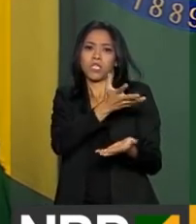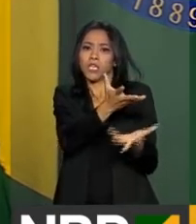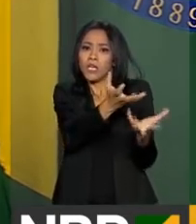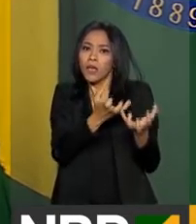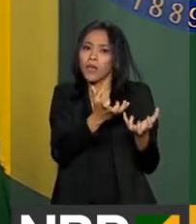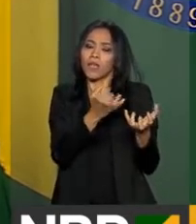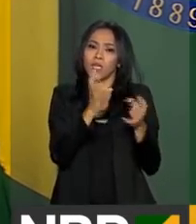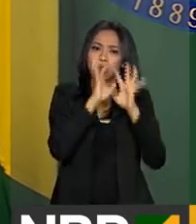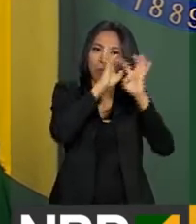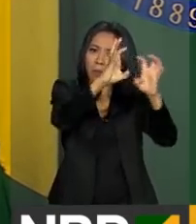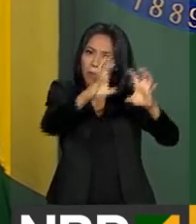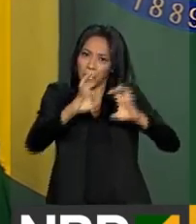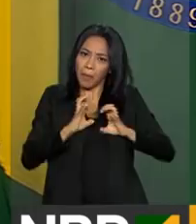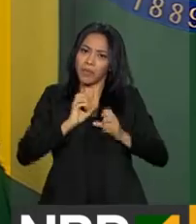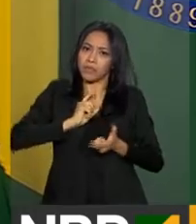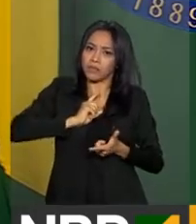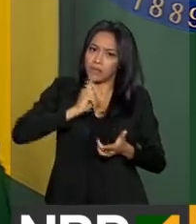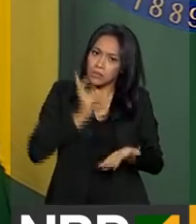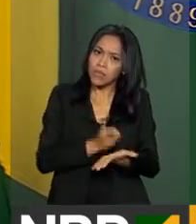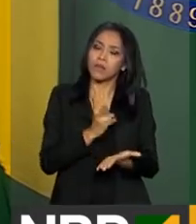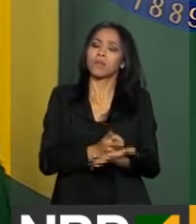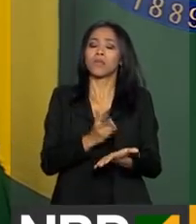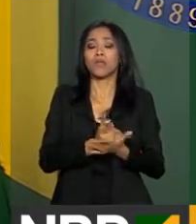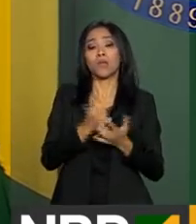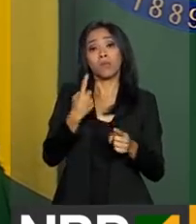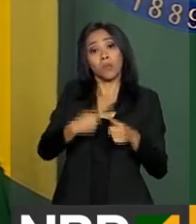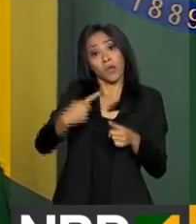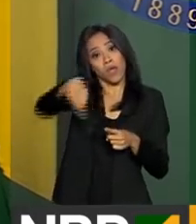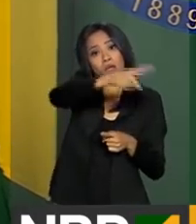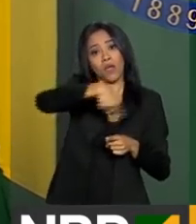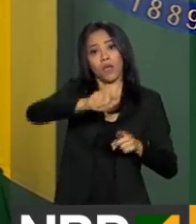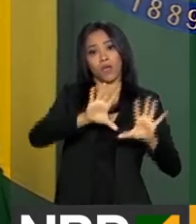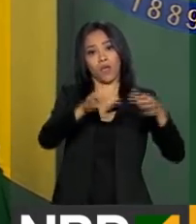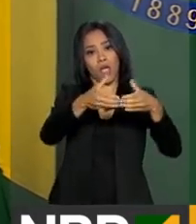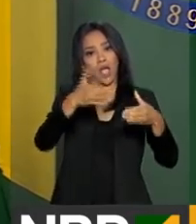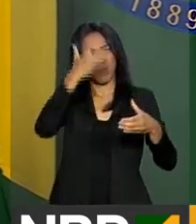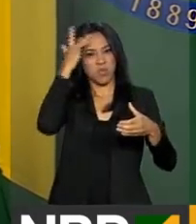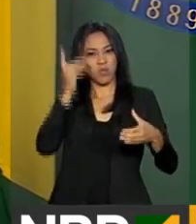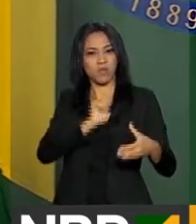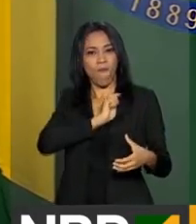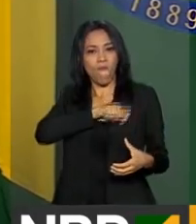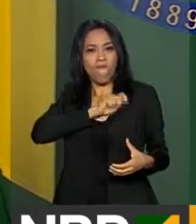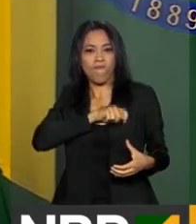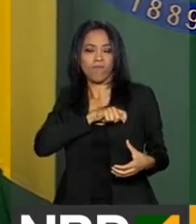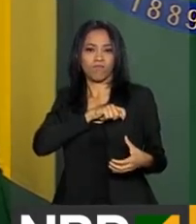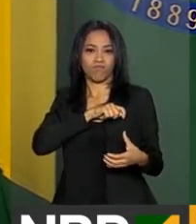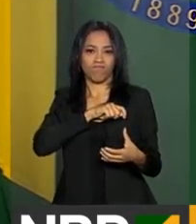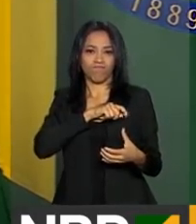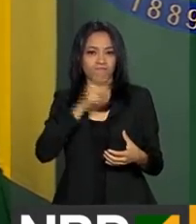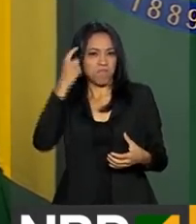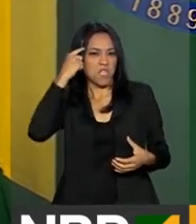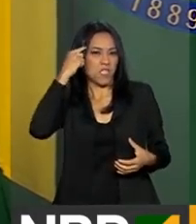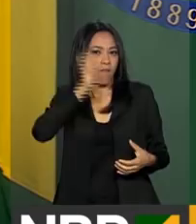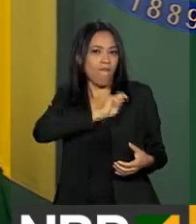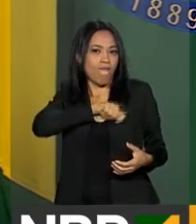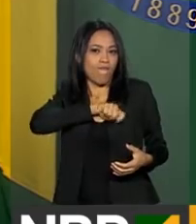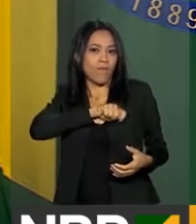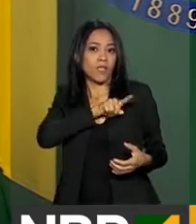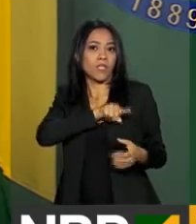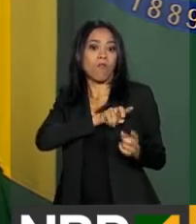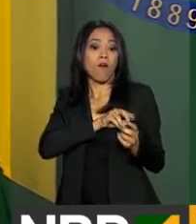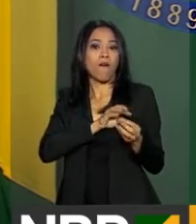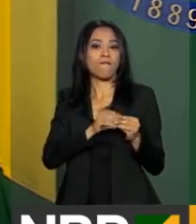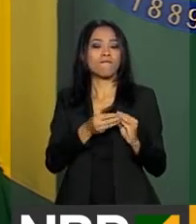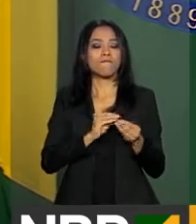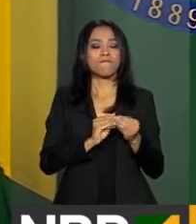a todo momento porque as pessoas de má fé estão manipulando informações